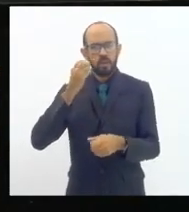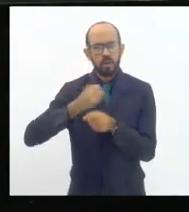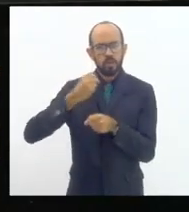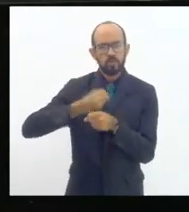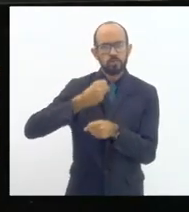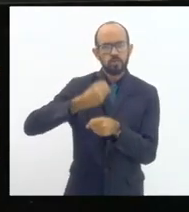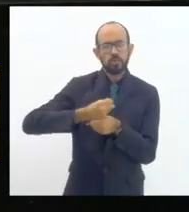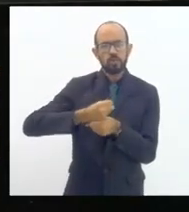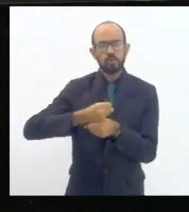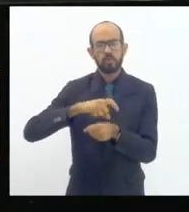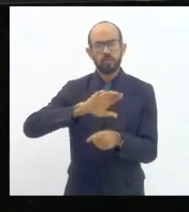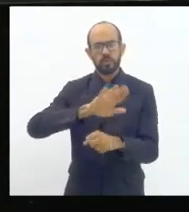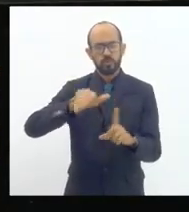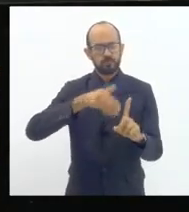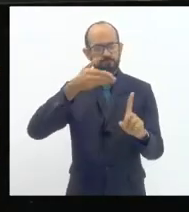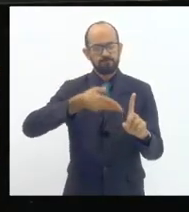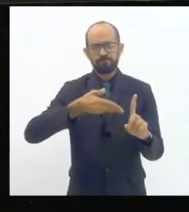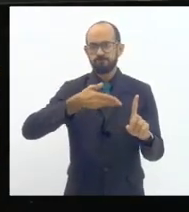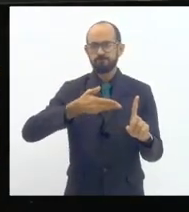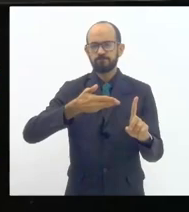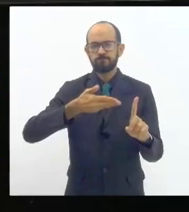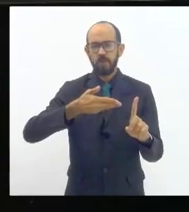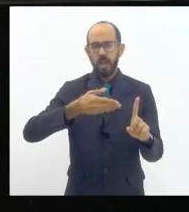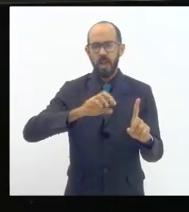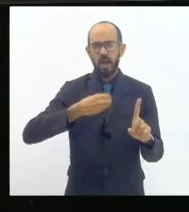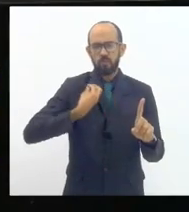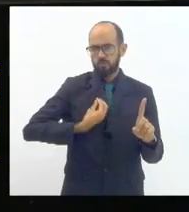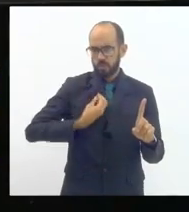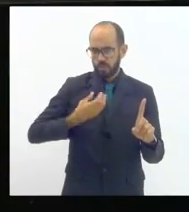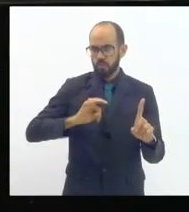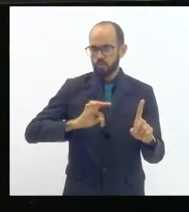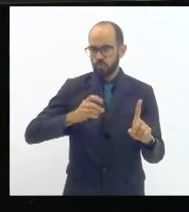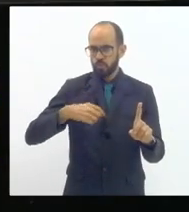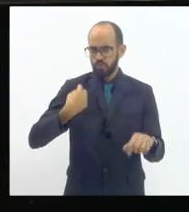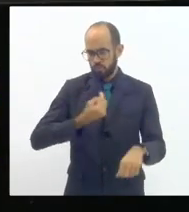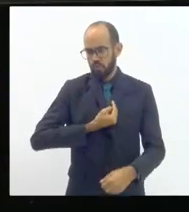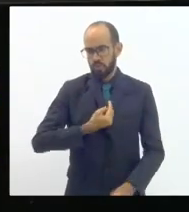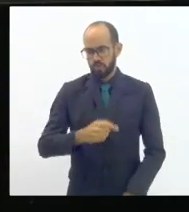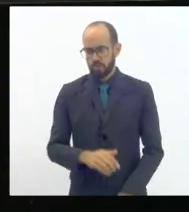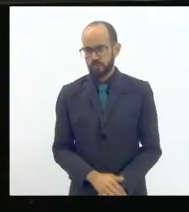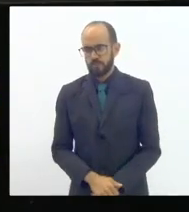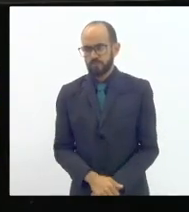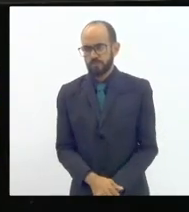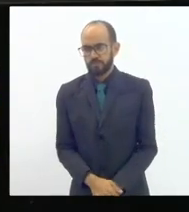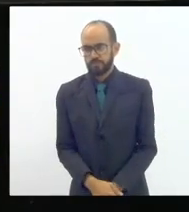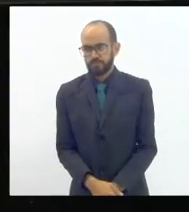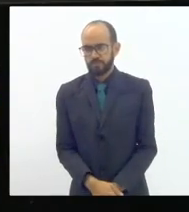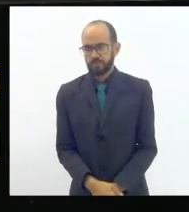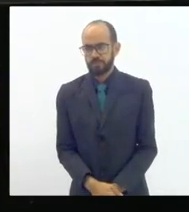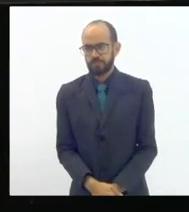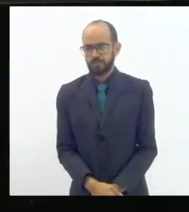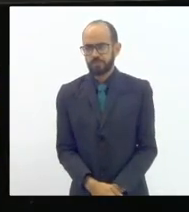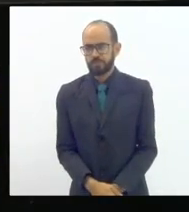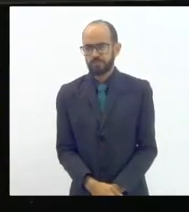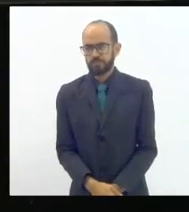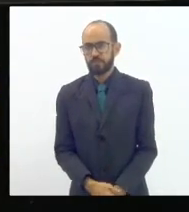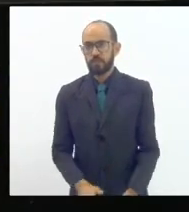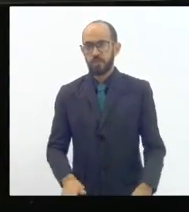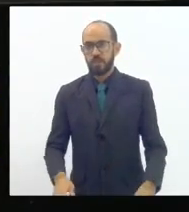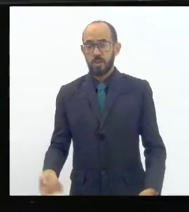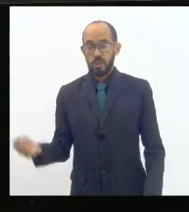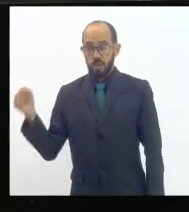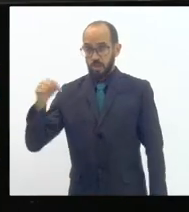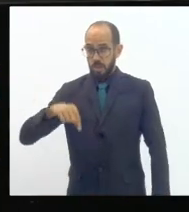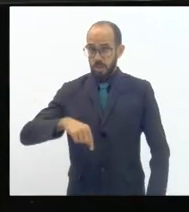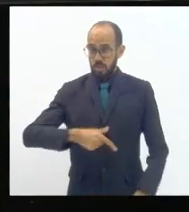deva dignificar a vida de todos nós. Eu estou falando isso pelo seguinte: